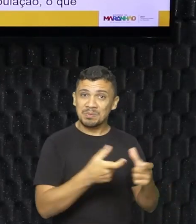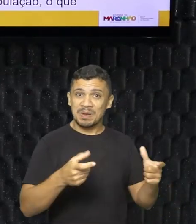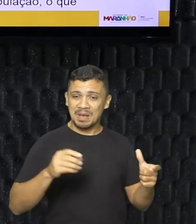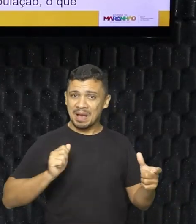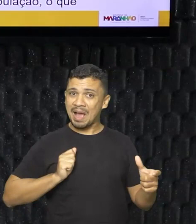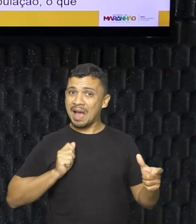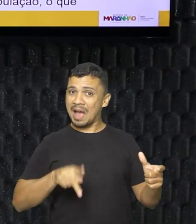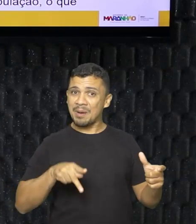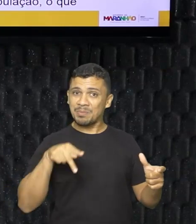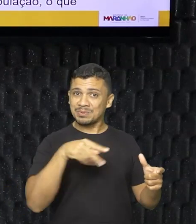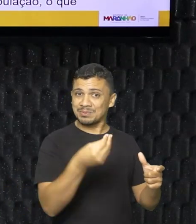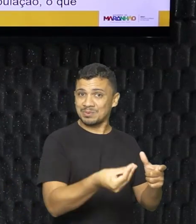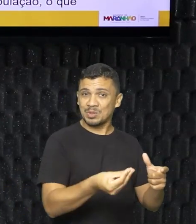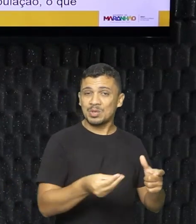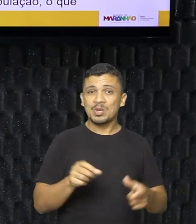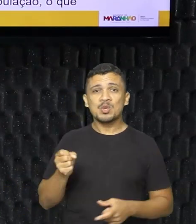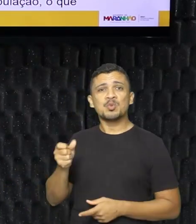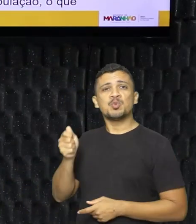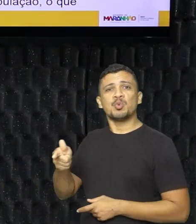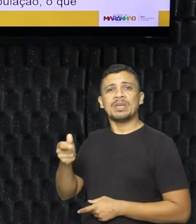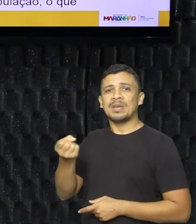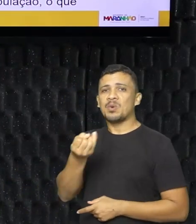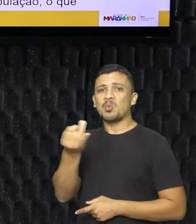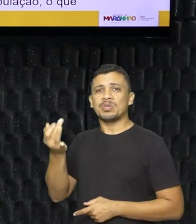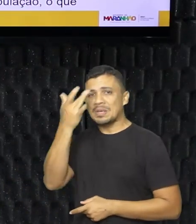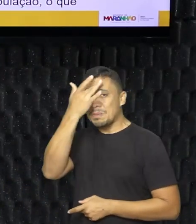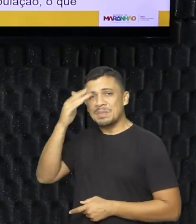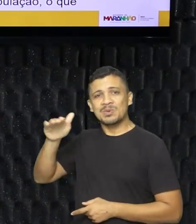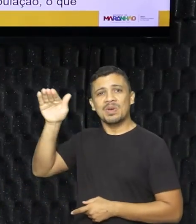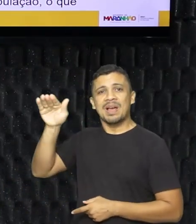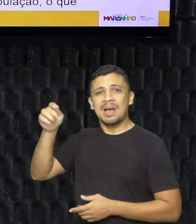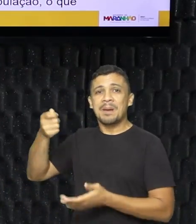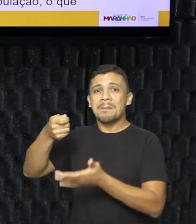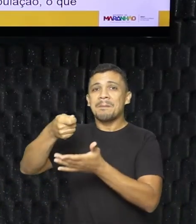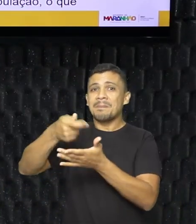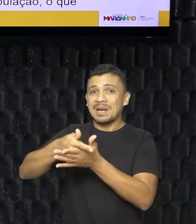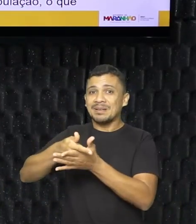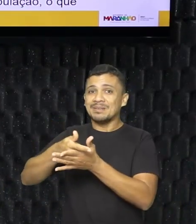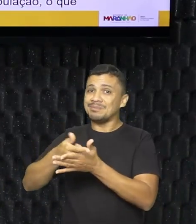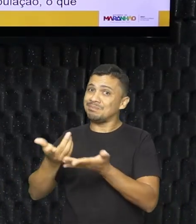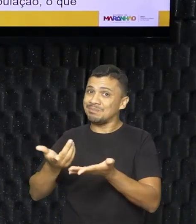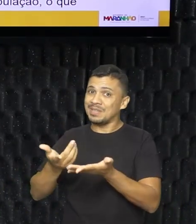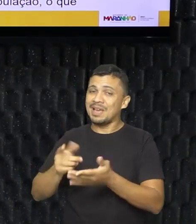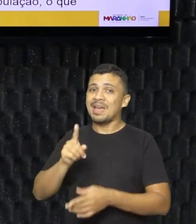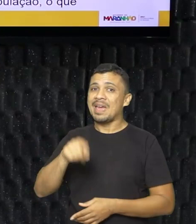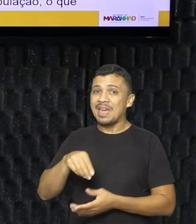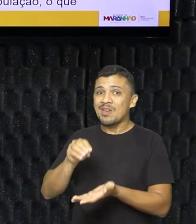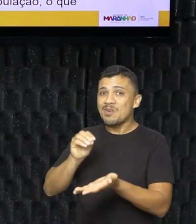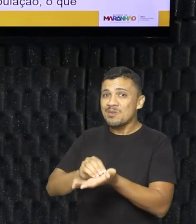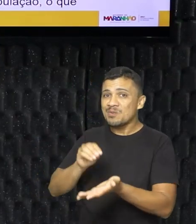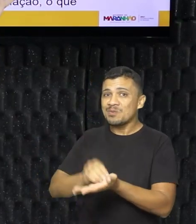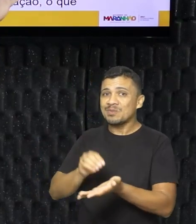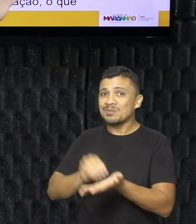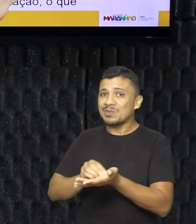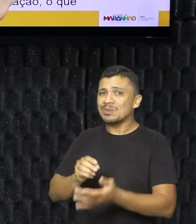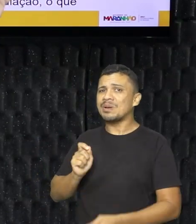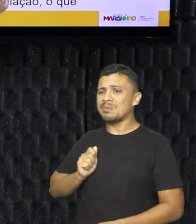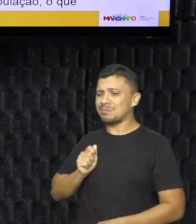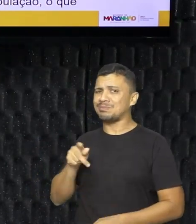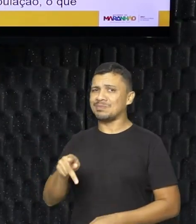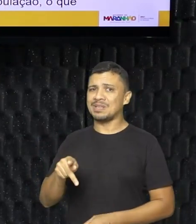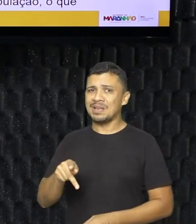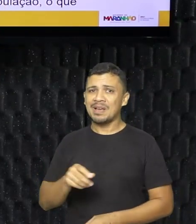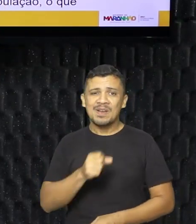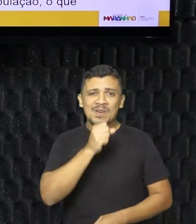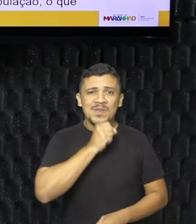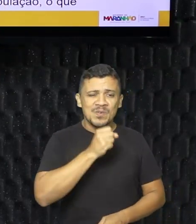aposentadorias do que adultos trabalhando para pagá-las. Isso é déficit previdenciário. Se eu tenho um envelhecimento da população, eu aumento